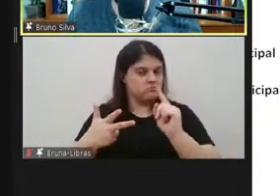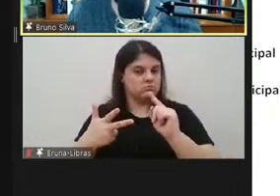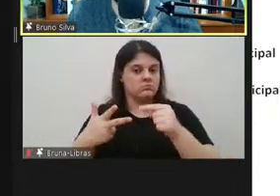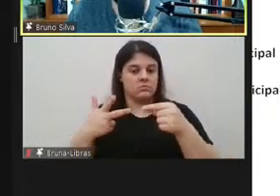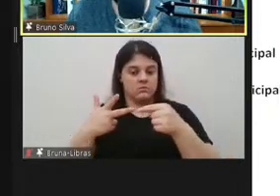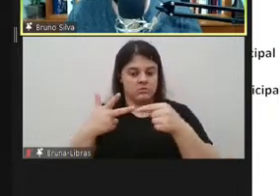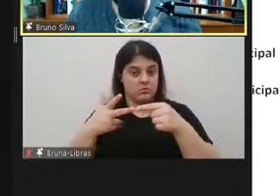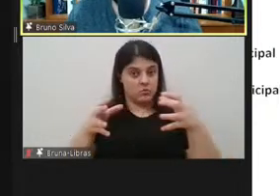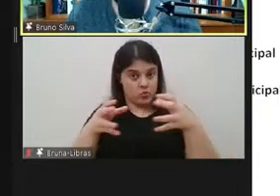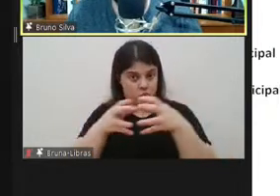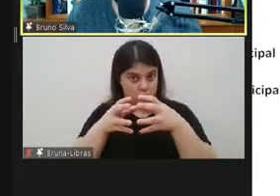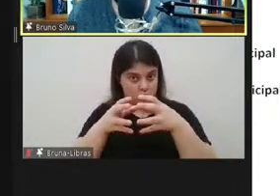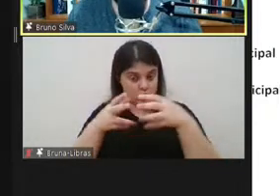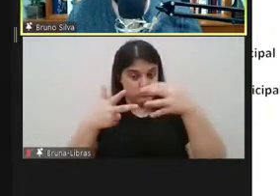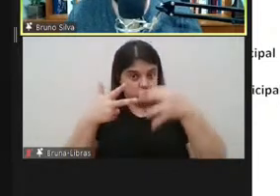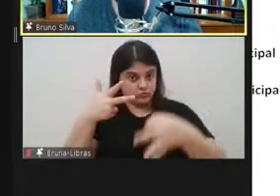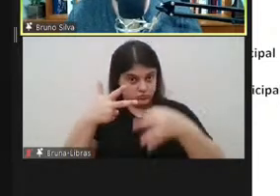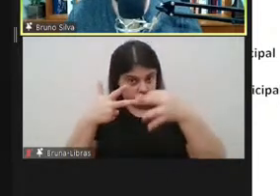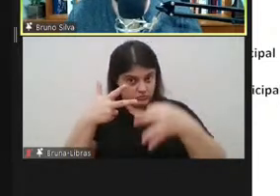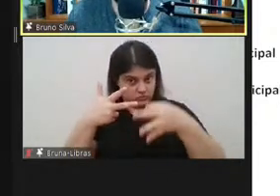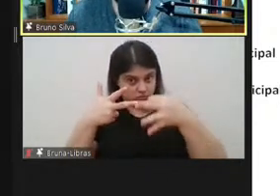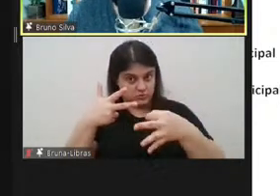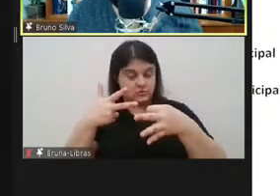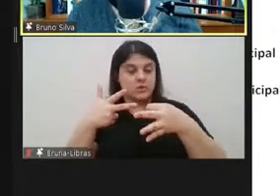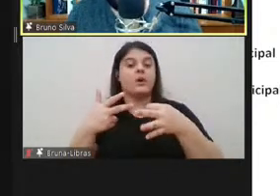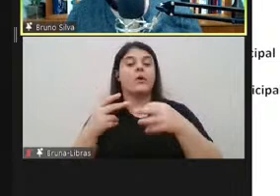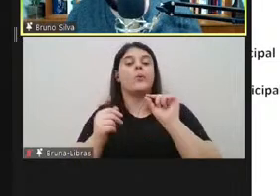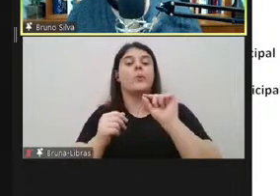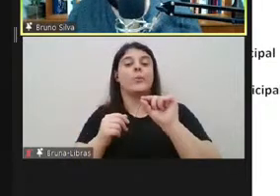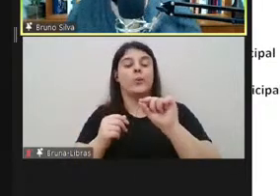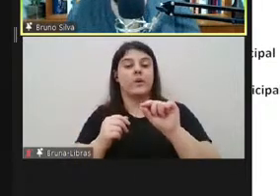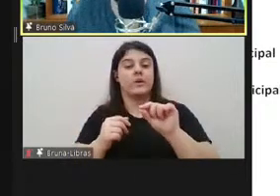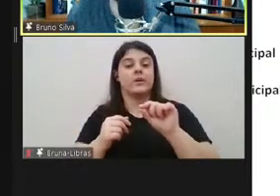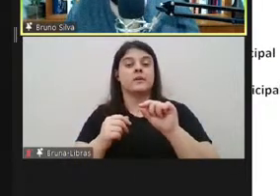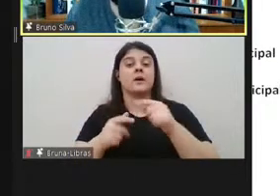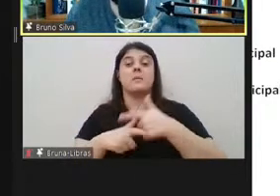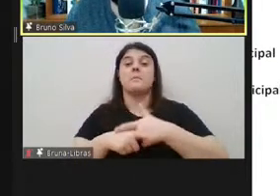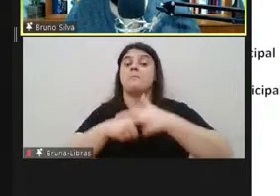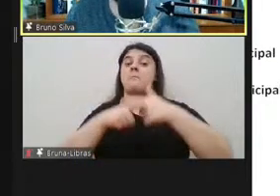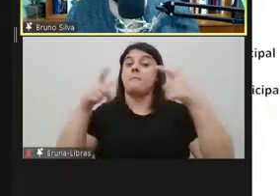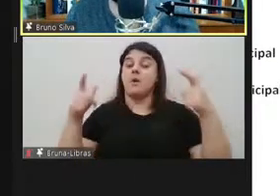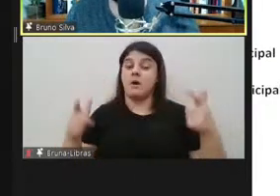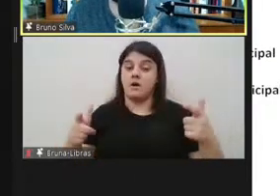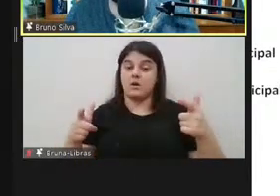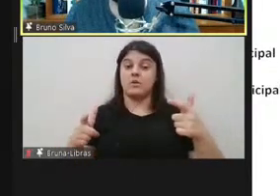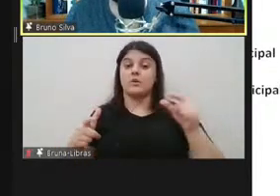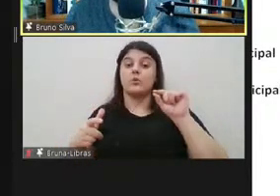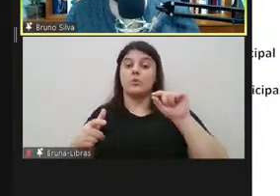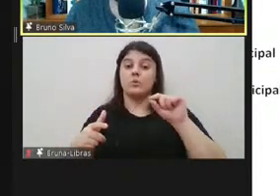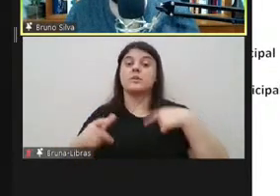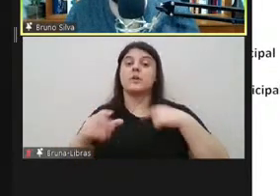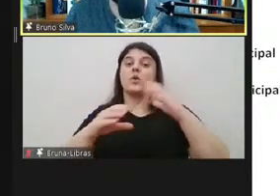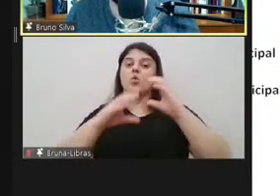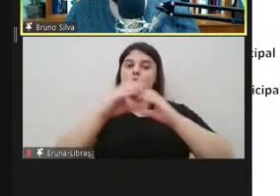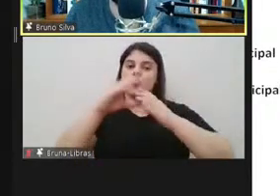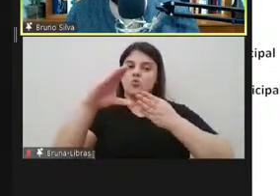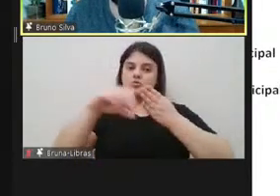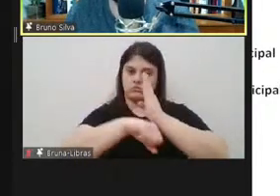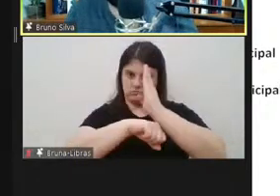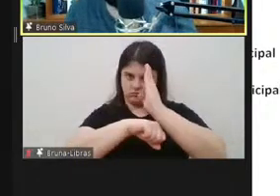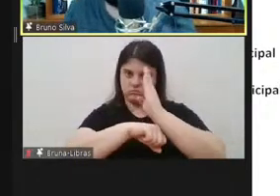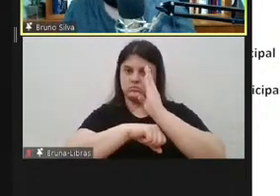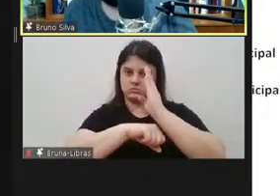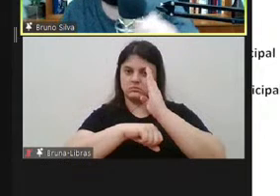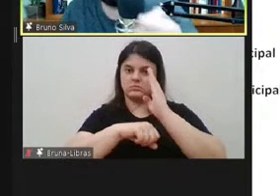verdade o judiciário como órgão Vamos pensar assim A grande maioria dos seus membros chega alivia concurso público né